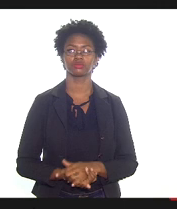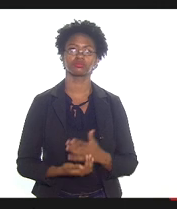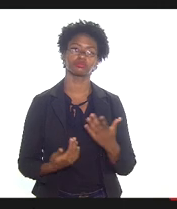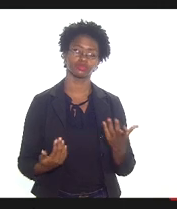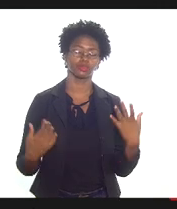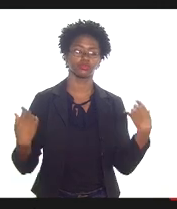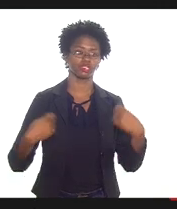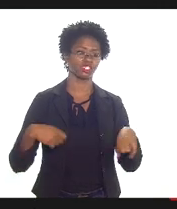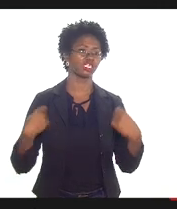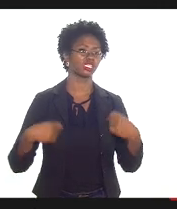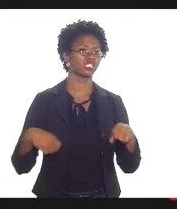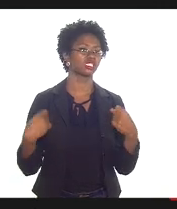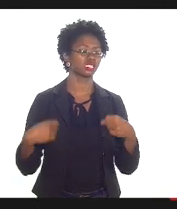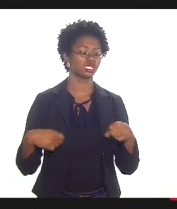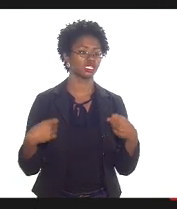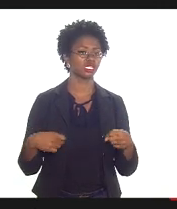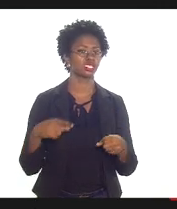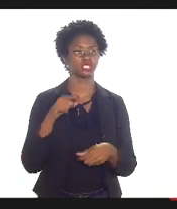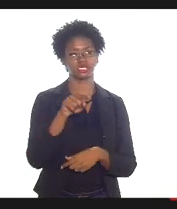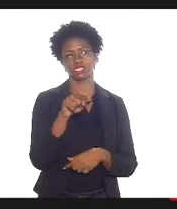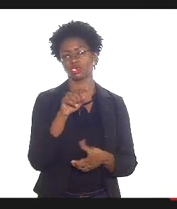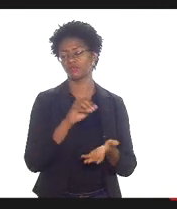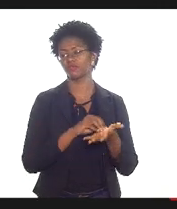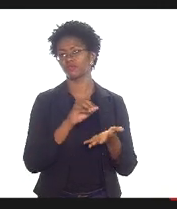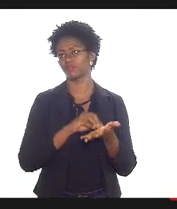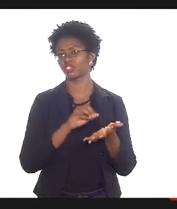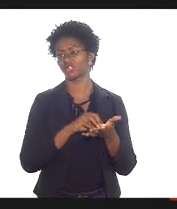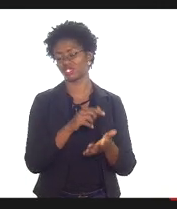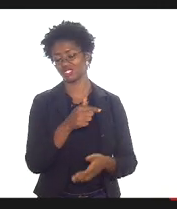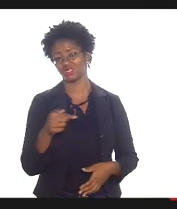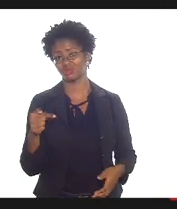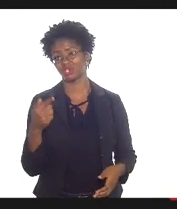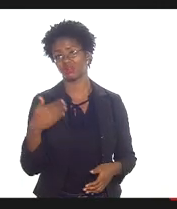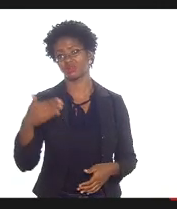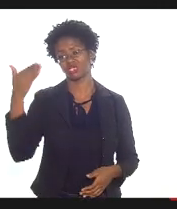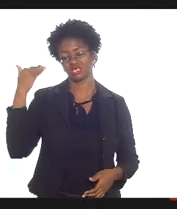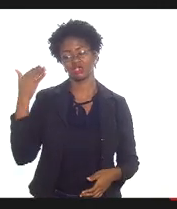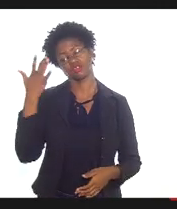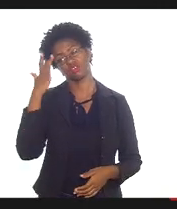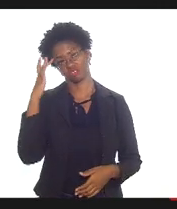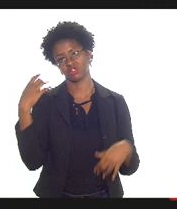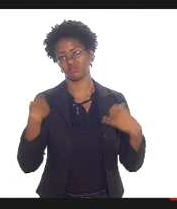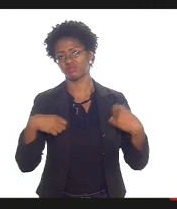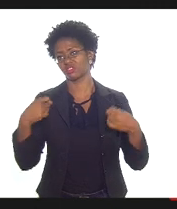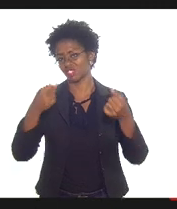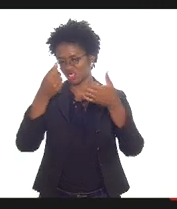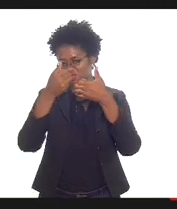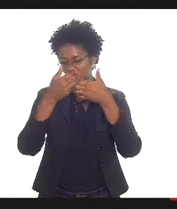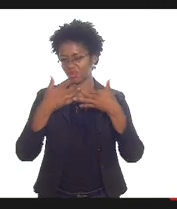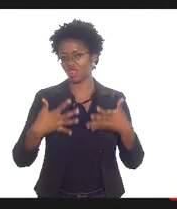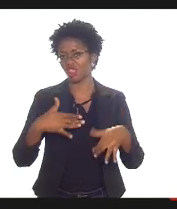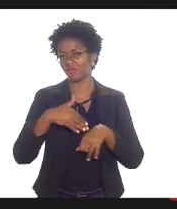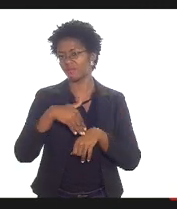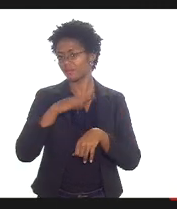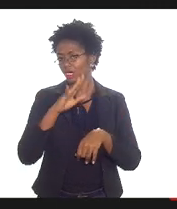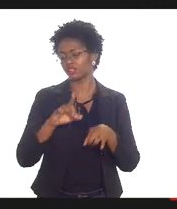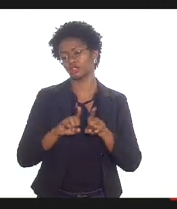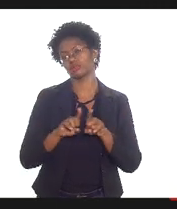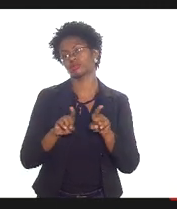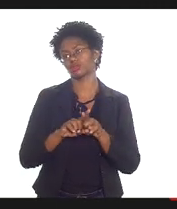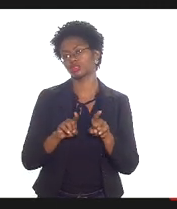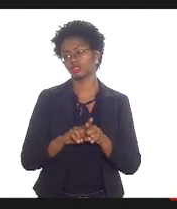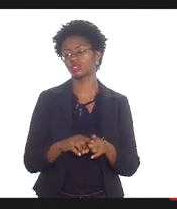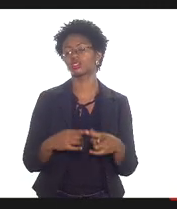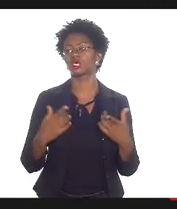pendente na CPI na semana passada, eu achei que precisava ser mais explicitado, era a